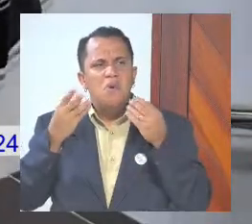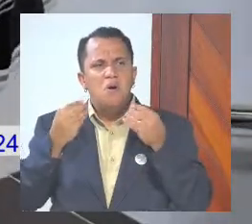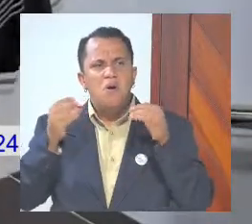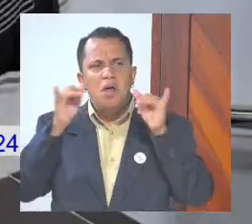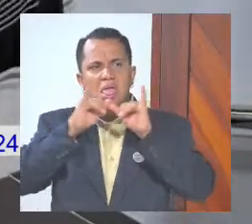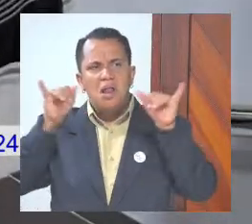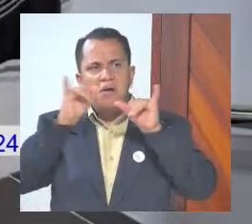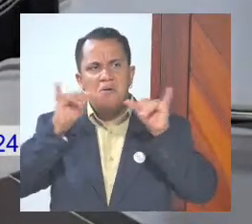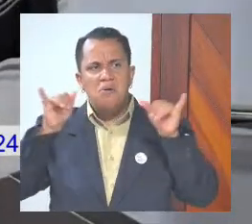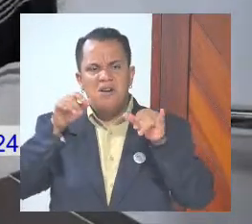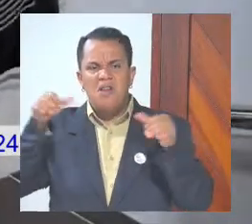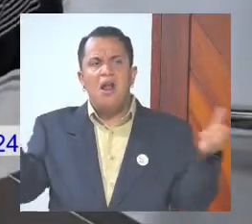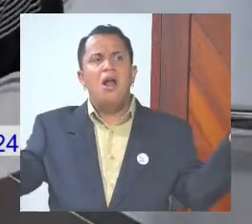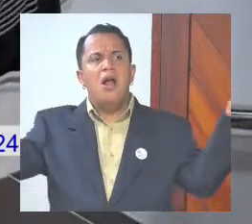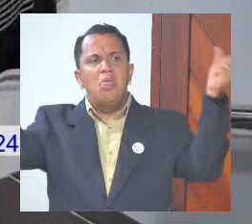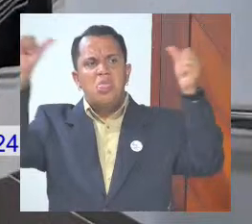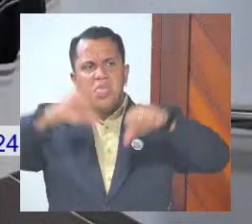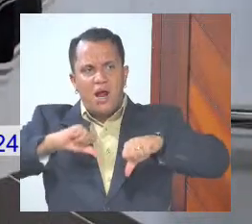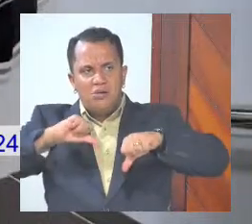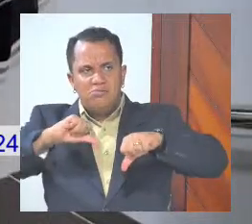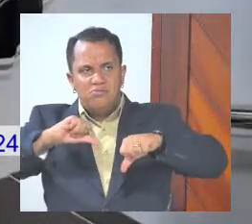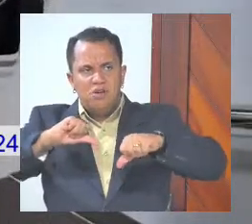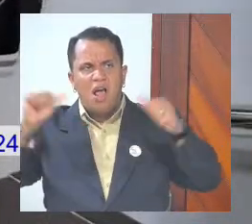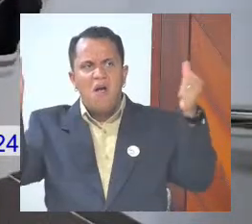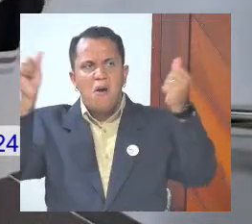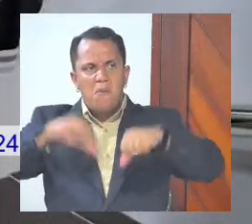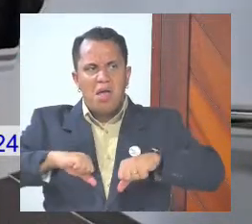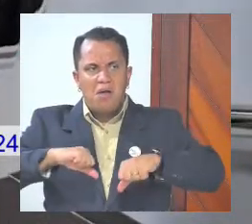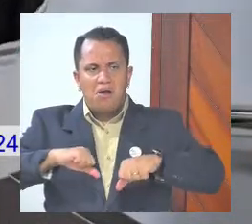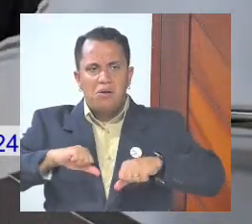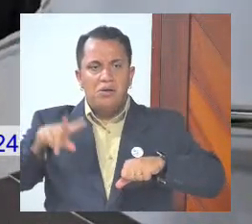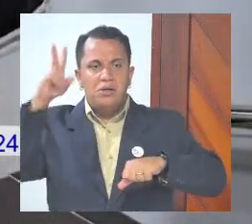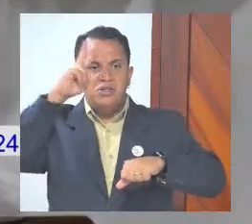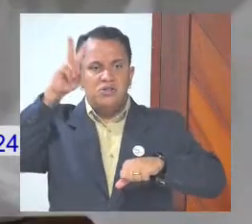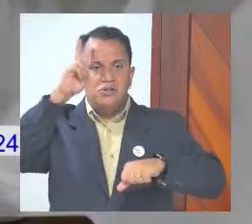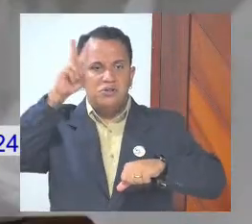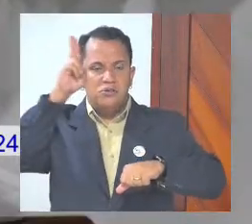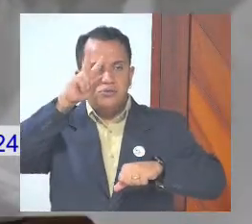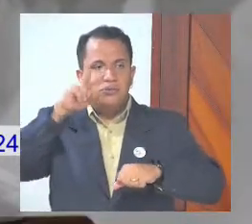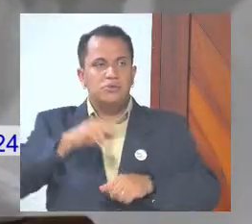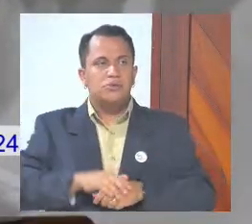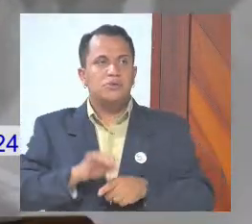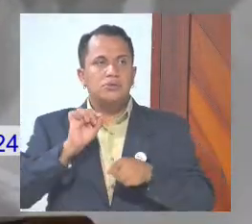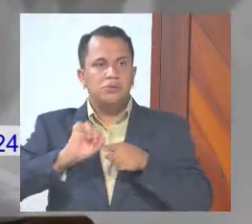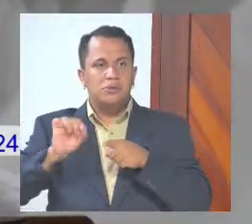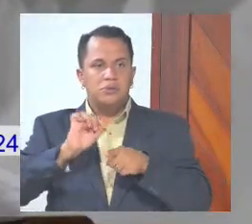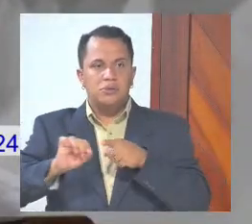dizem que é o pior contingente da história de Pinheiro?